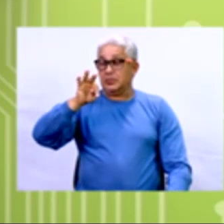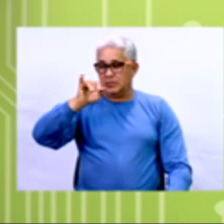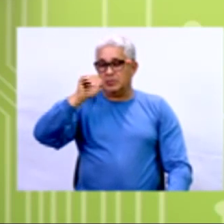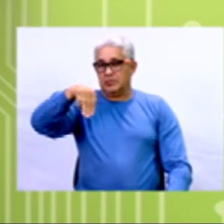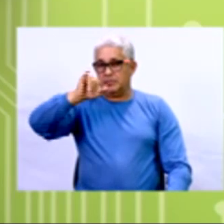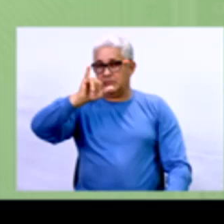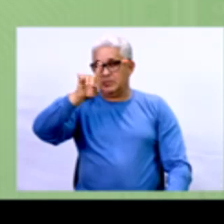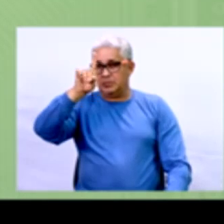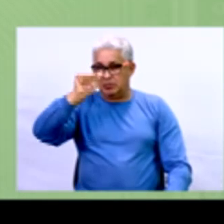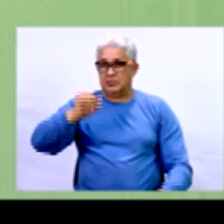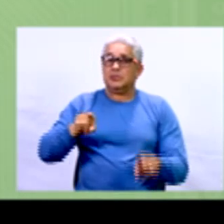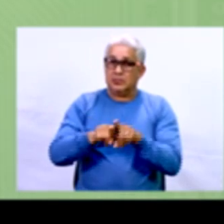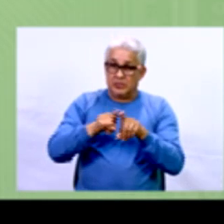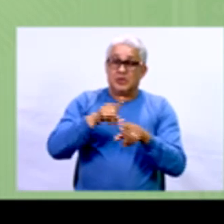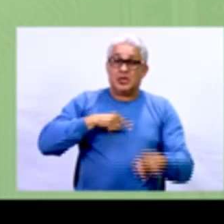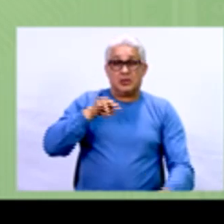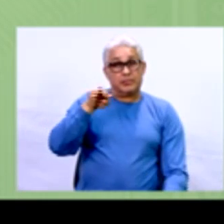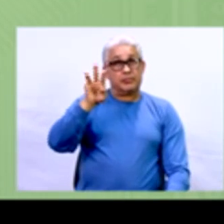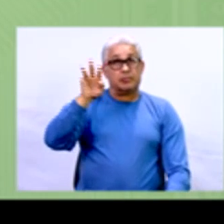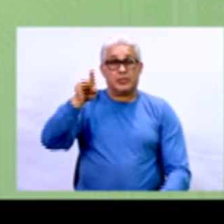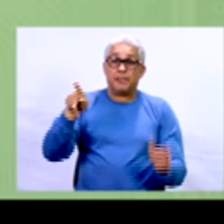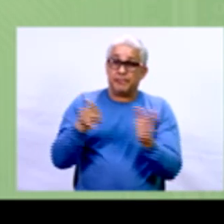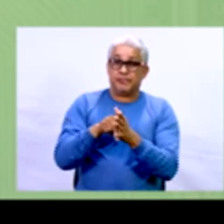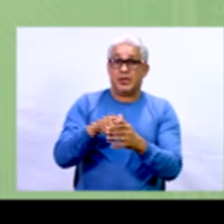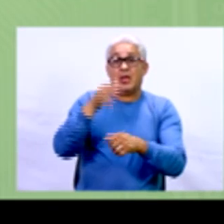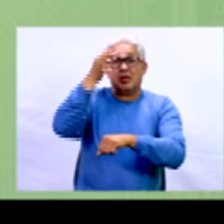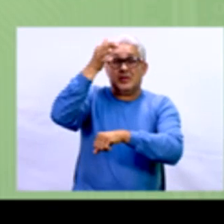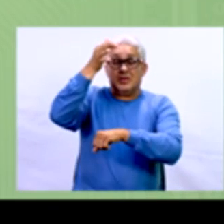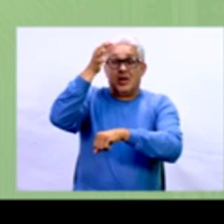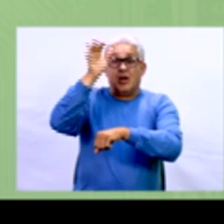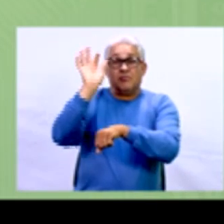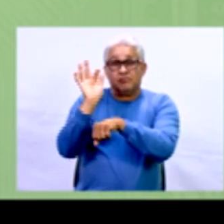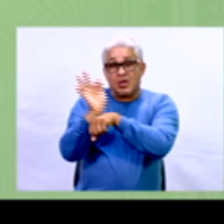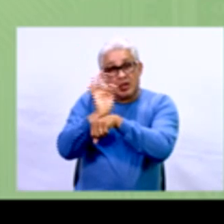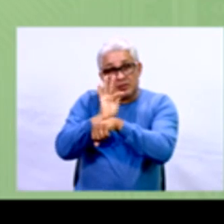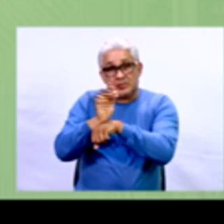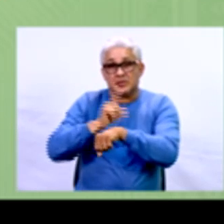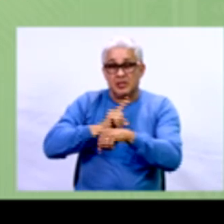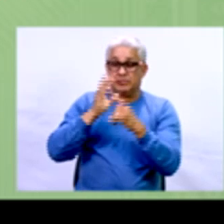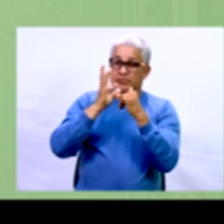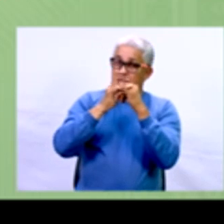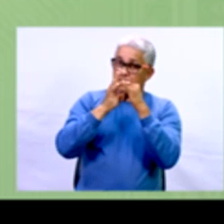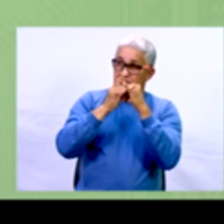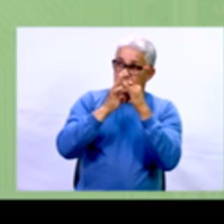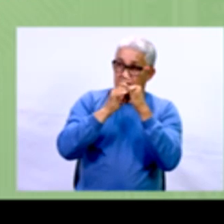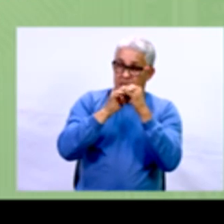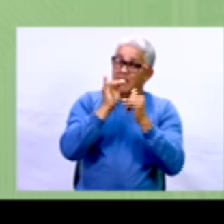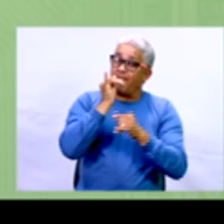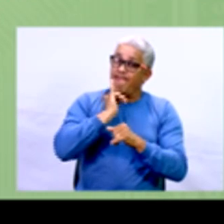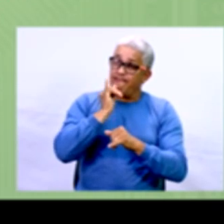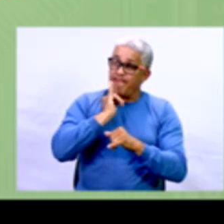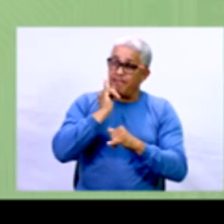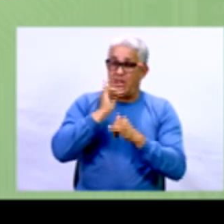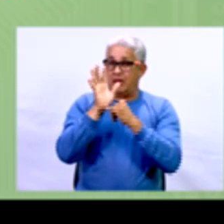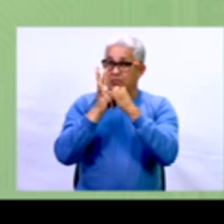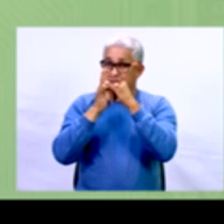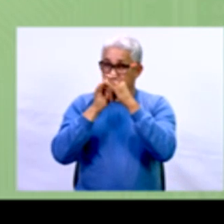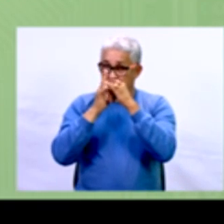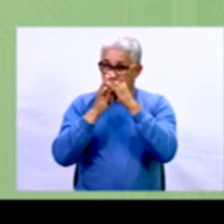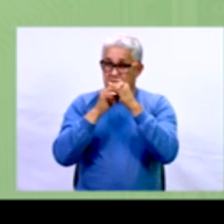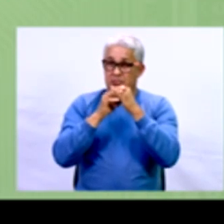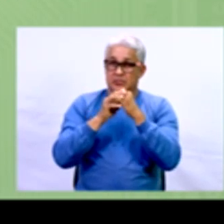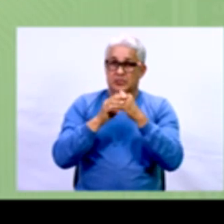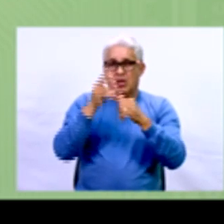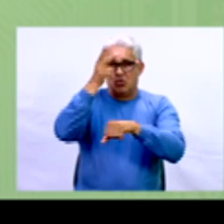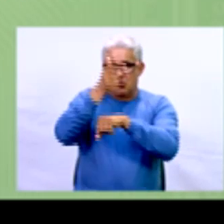os sites de filmes. Eu coloquei aqui como exemplo o YouTube, é um deles, é um exemplo, né? Mas filmes, vídeos